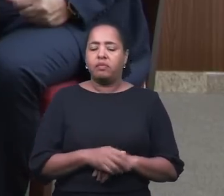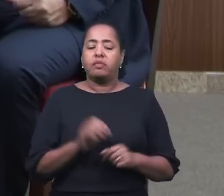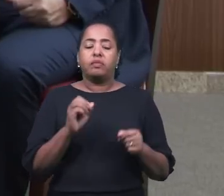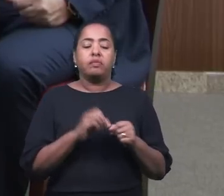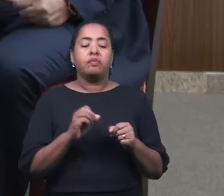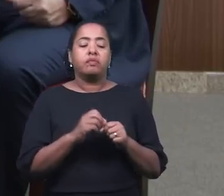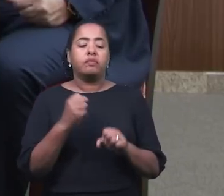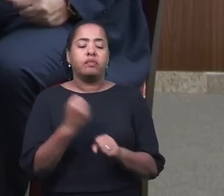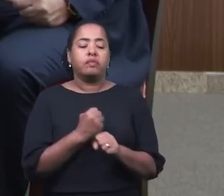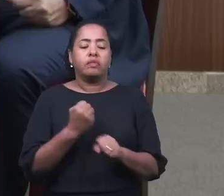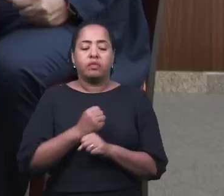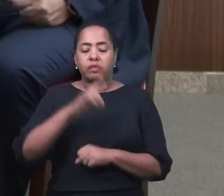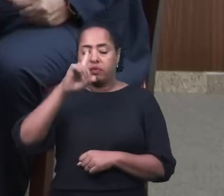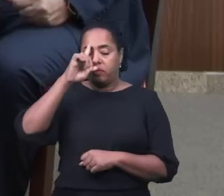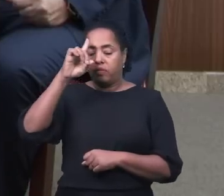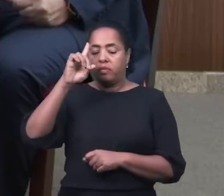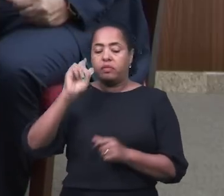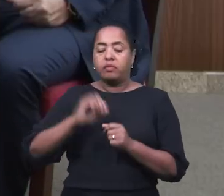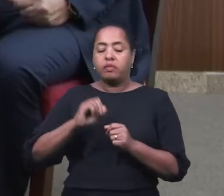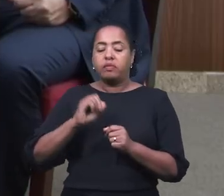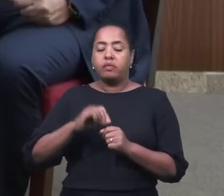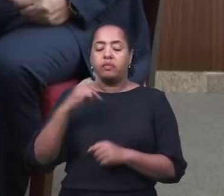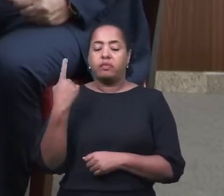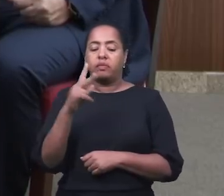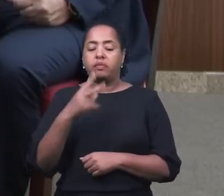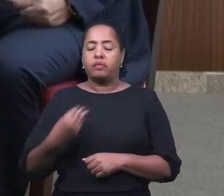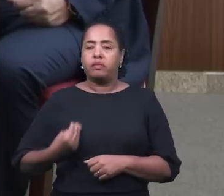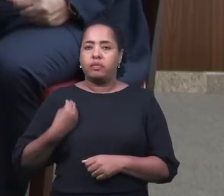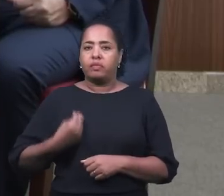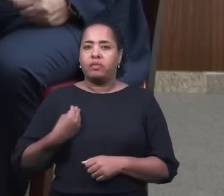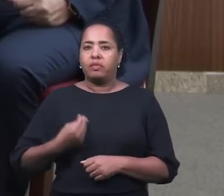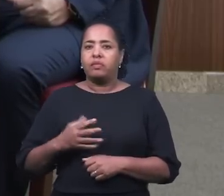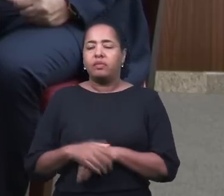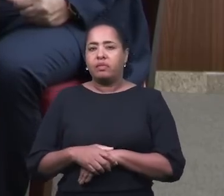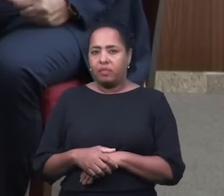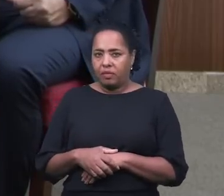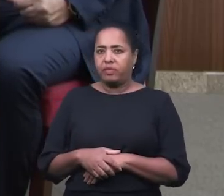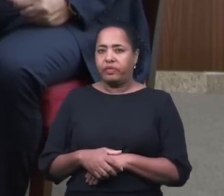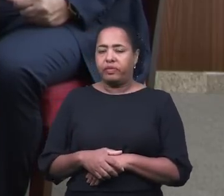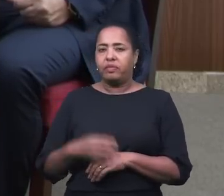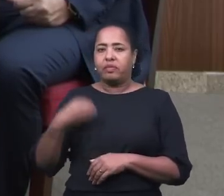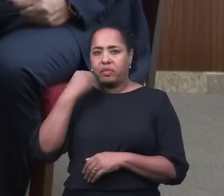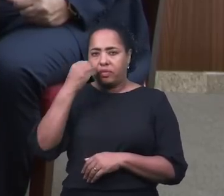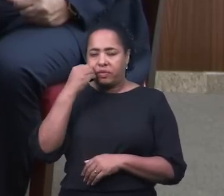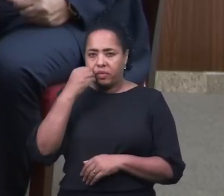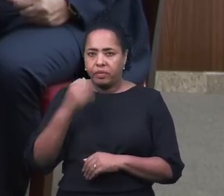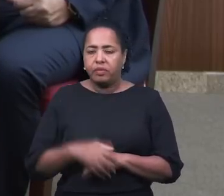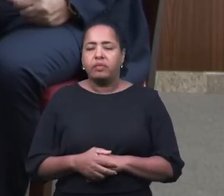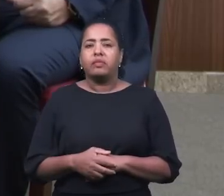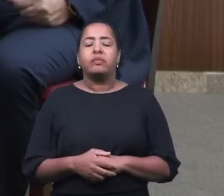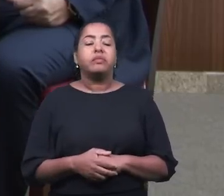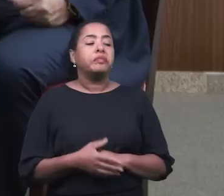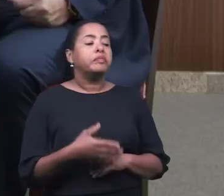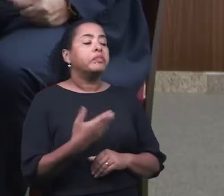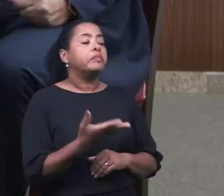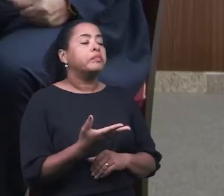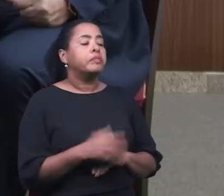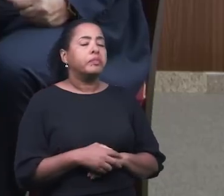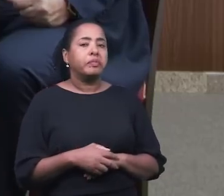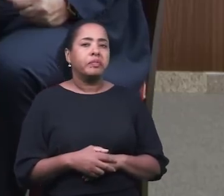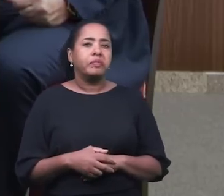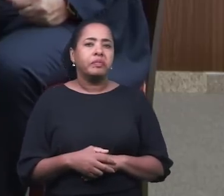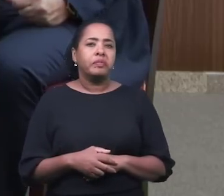a obra e Deus faz a sua vida. Essa é a experiência do servo desta obra. Não é isso? Mateus,